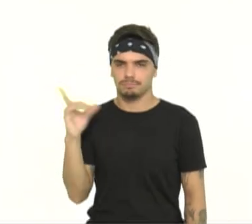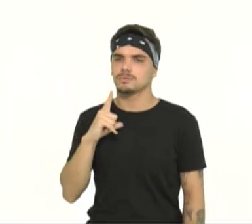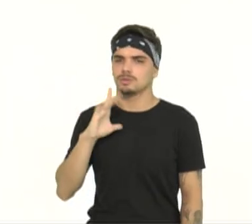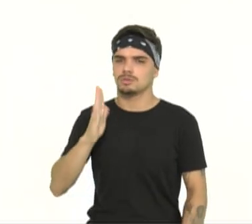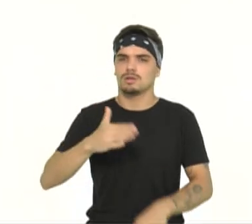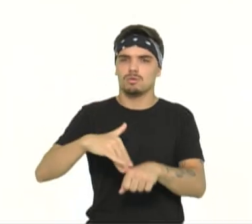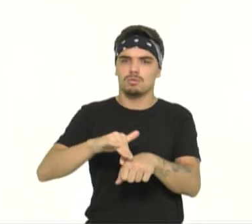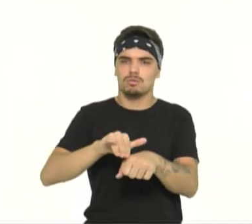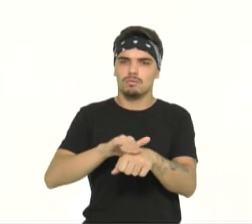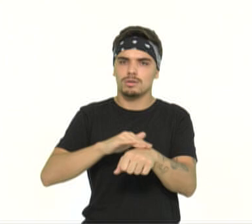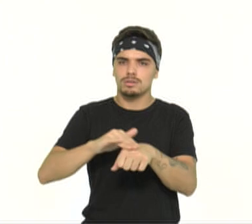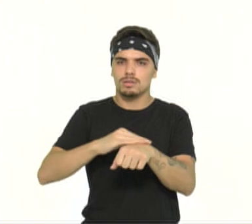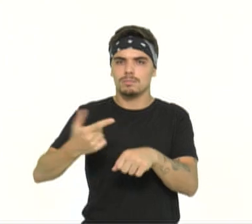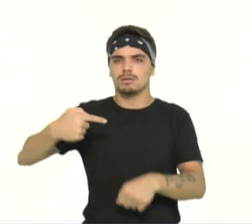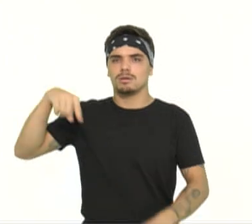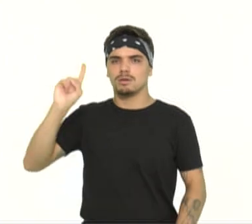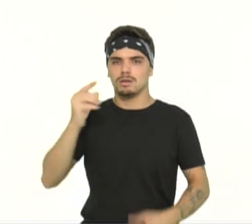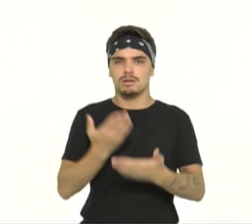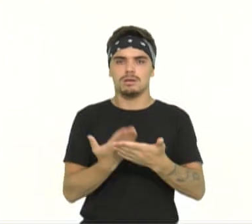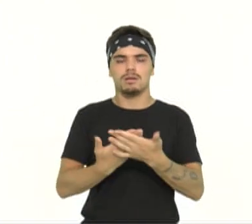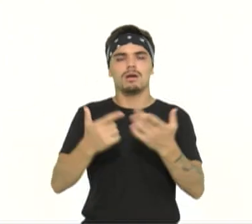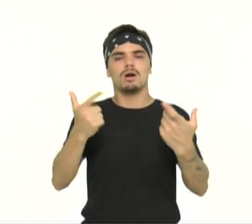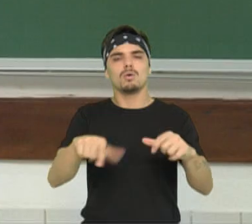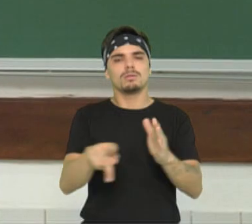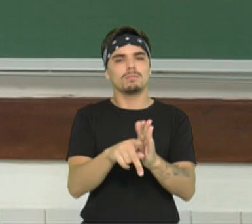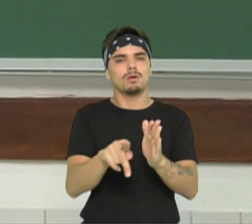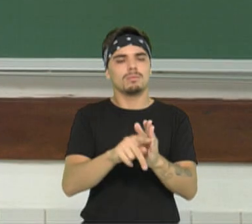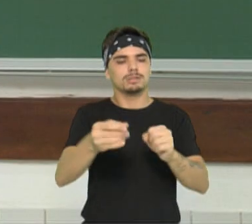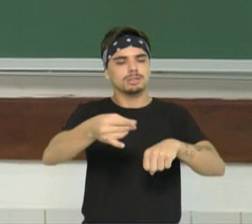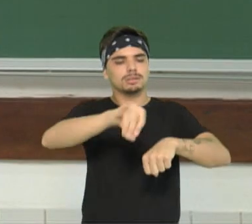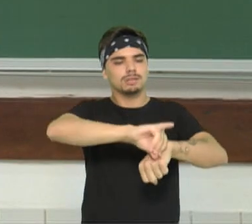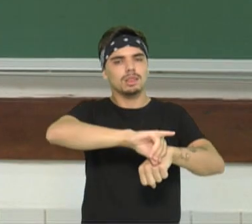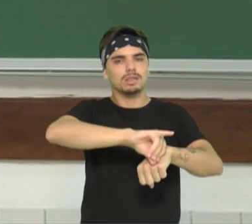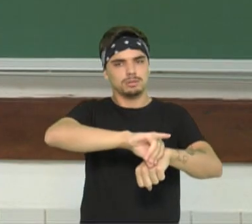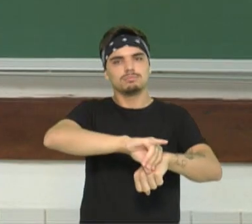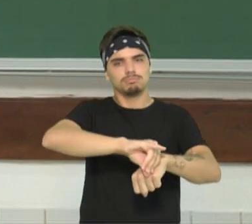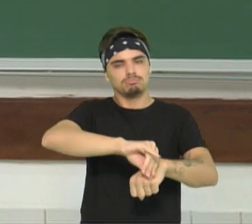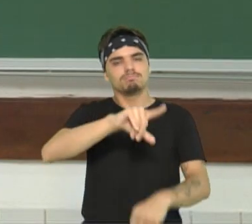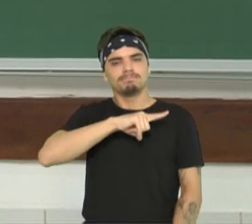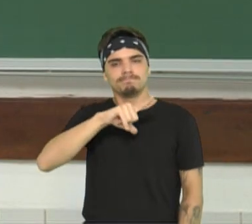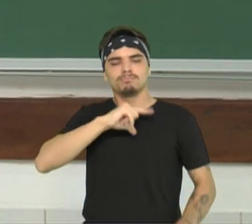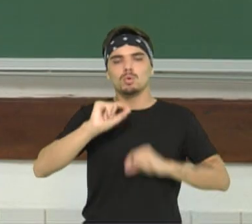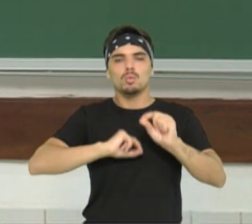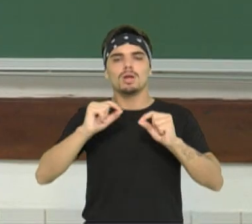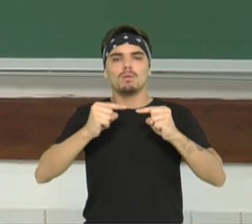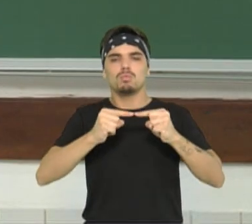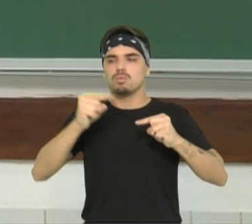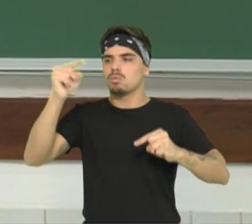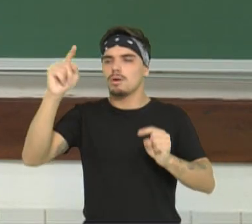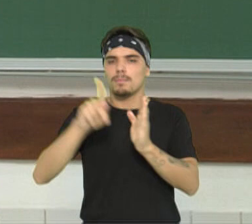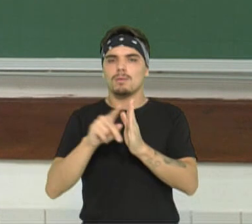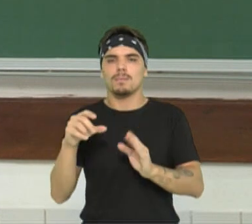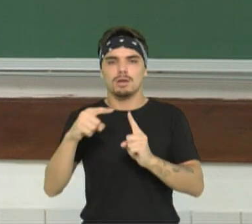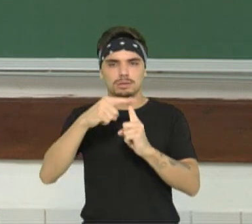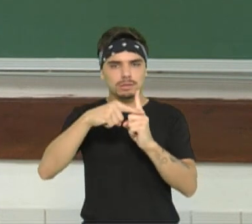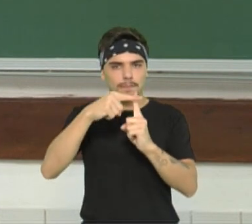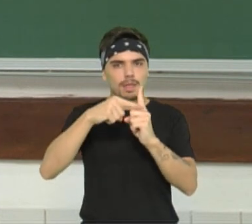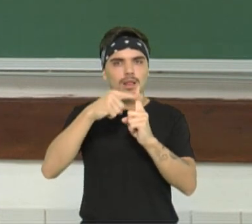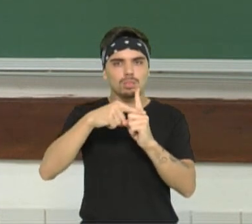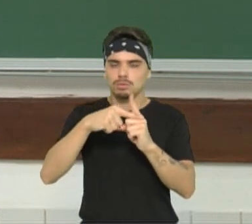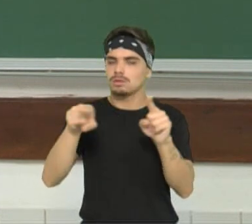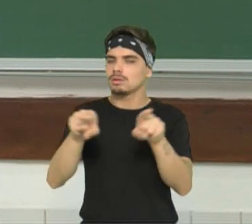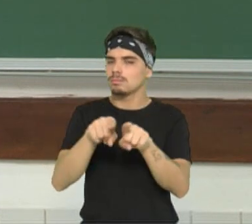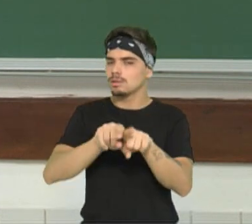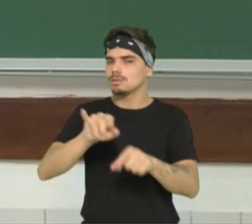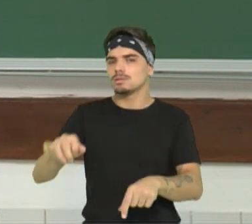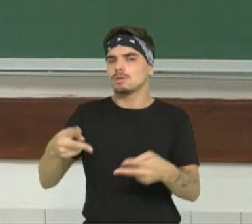aula anterior, onde nos espaços centrais nós teremos então um aumento da temperatura. Por isso que se você for